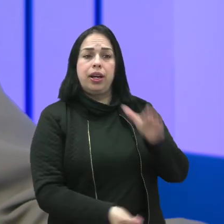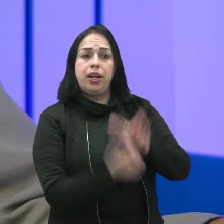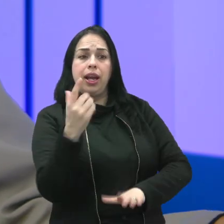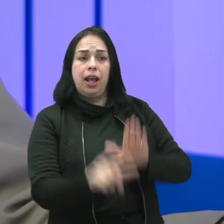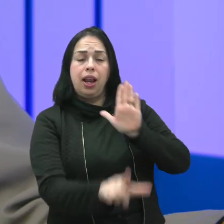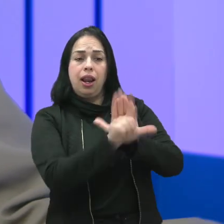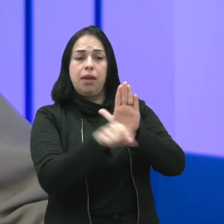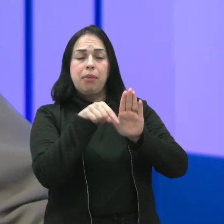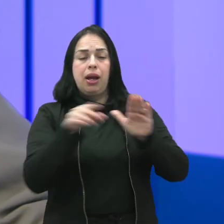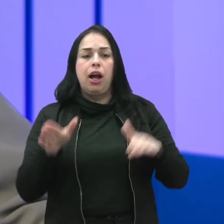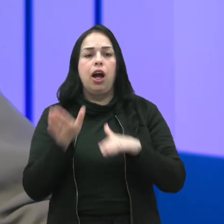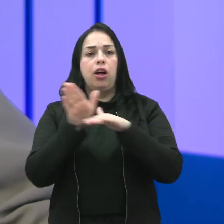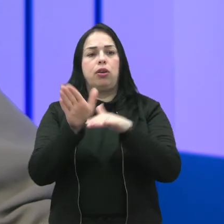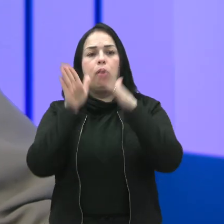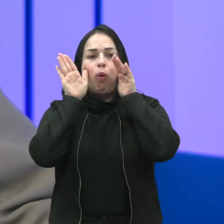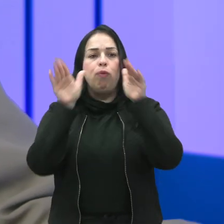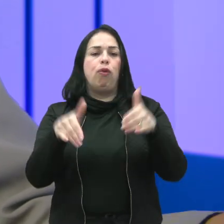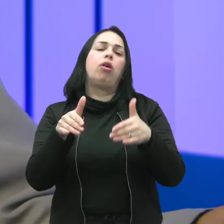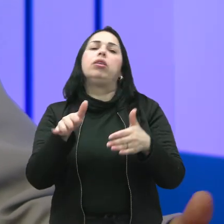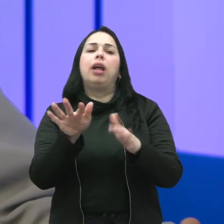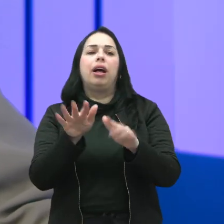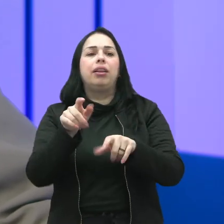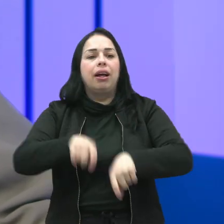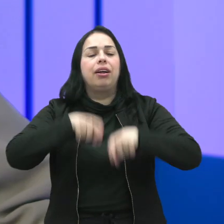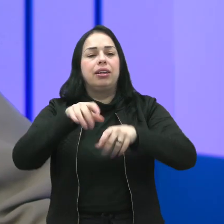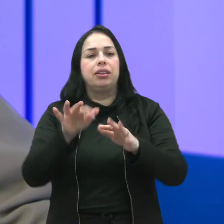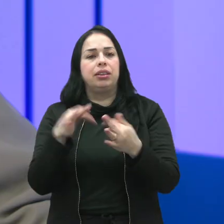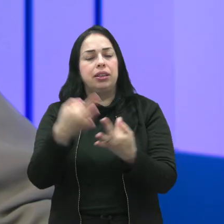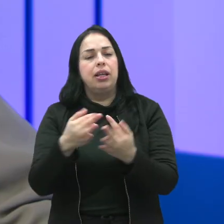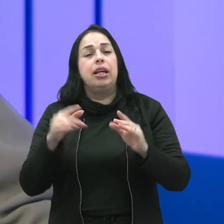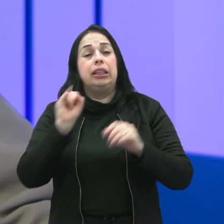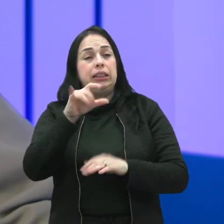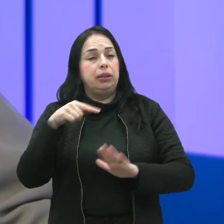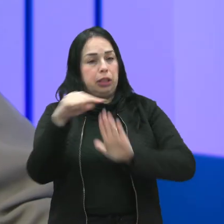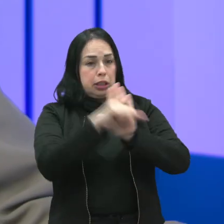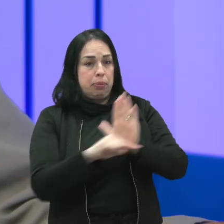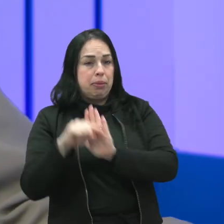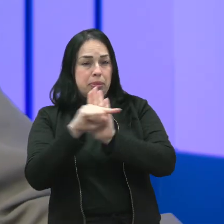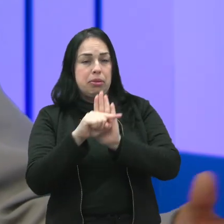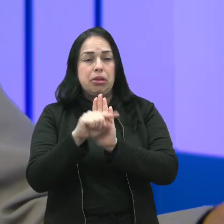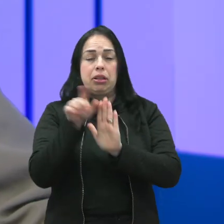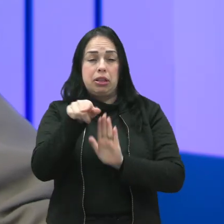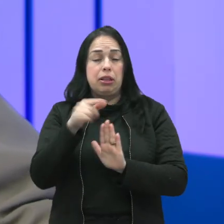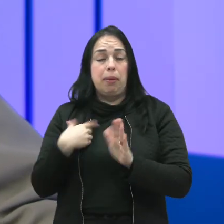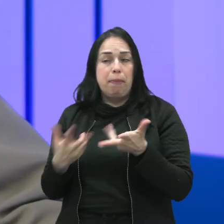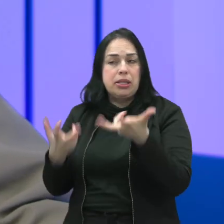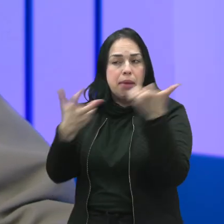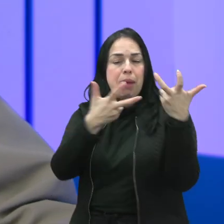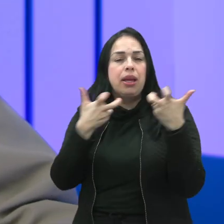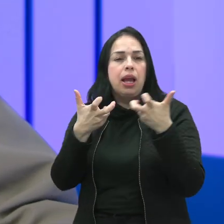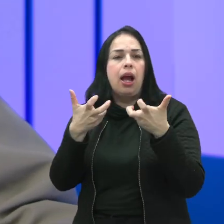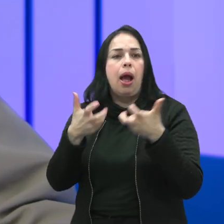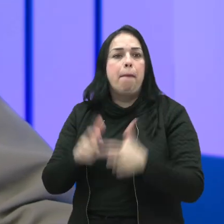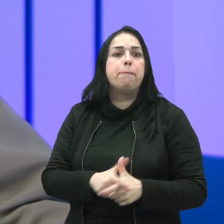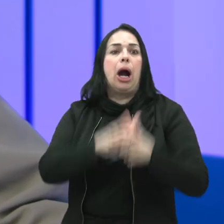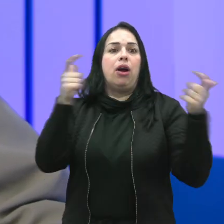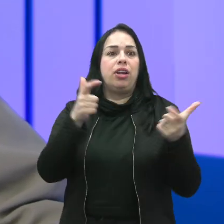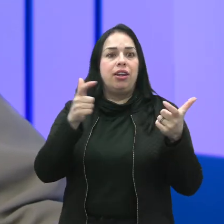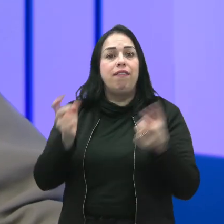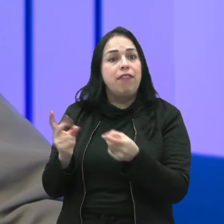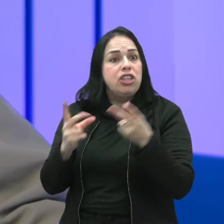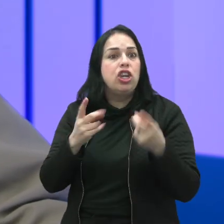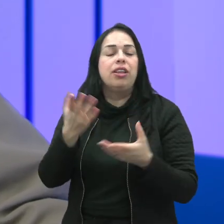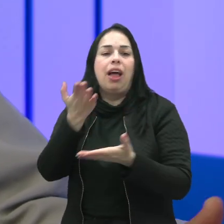pública voltada para a agricultura familiar. Se a gente vê os dados, né, que a maioria da nossa alimentação hoje que está nas feiras, que está nos mercados, são produzidos pela agricultura